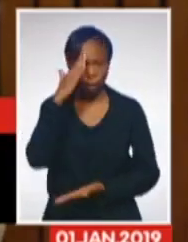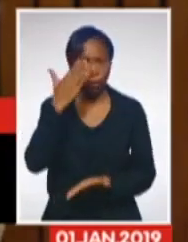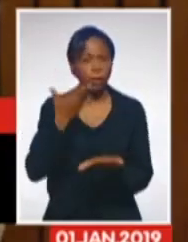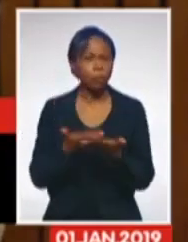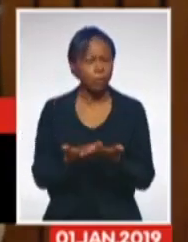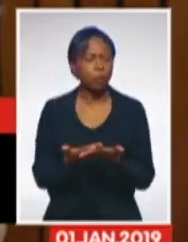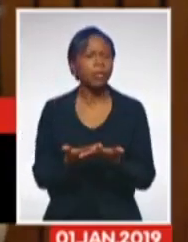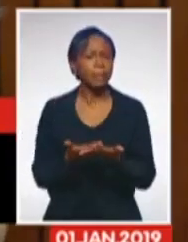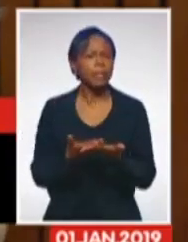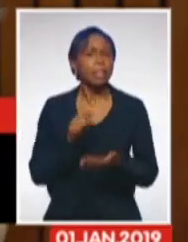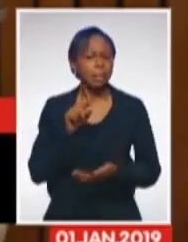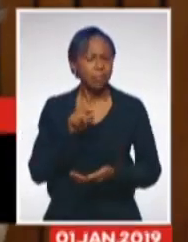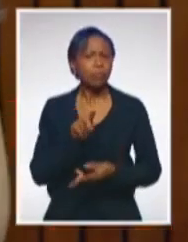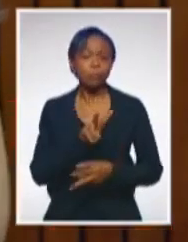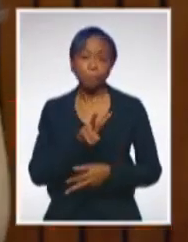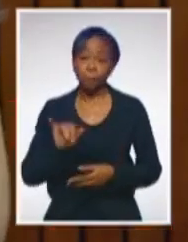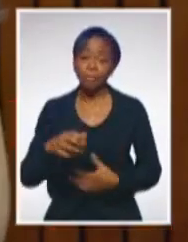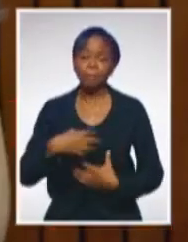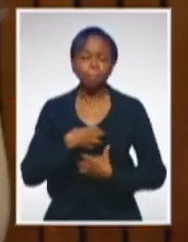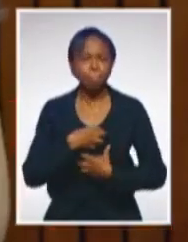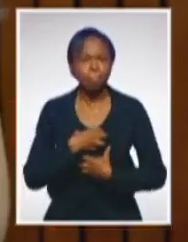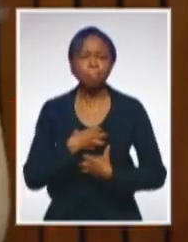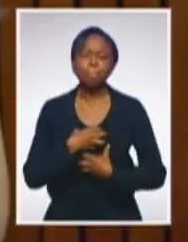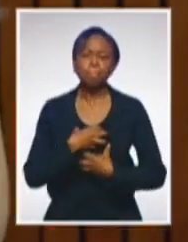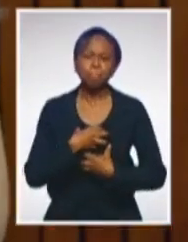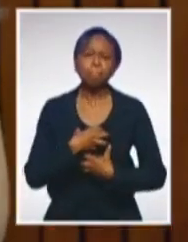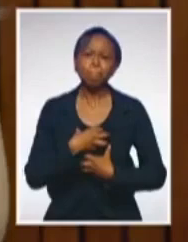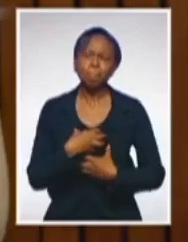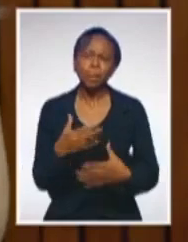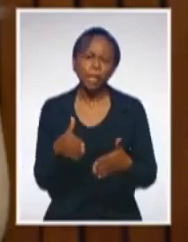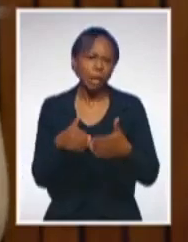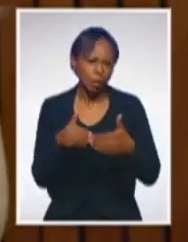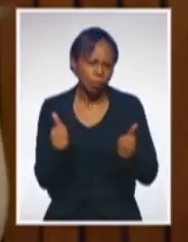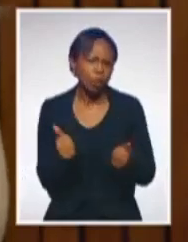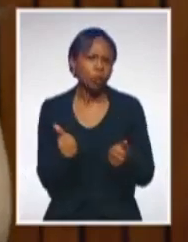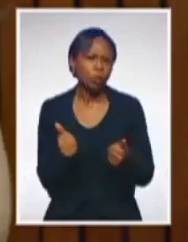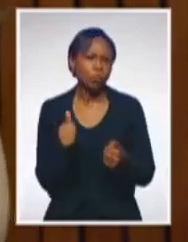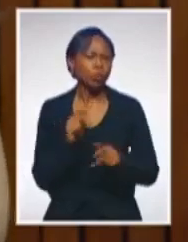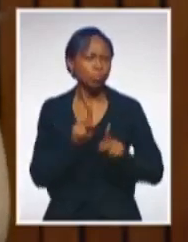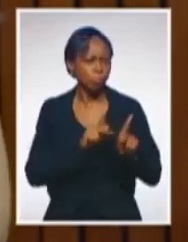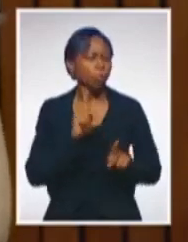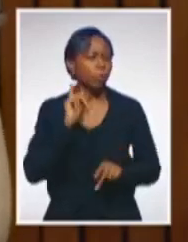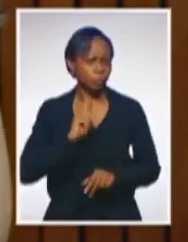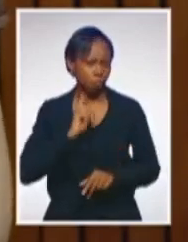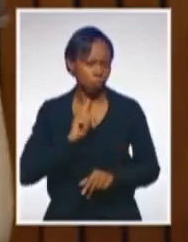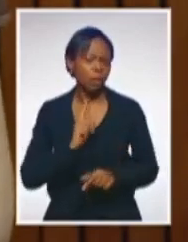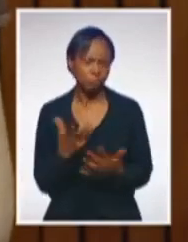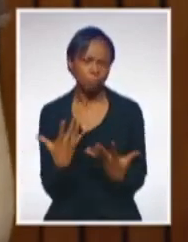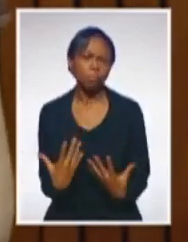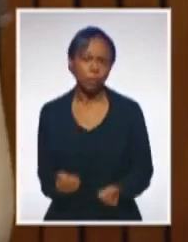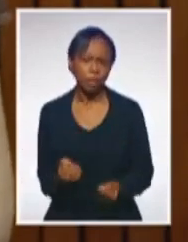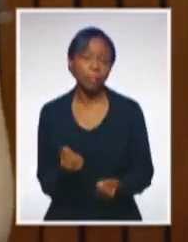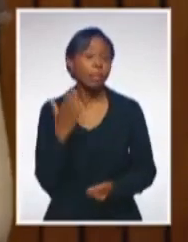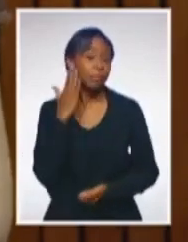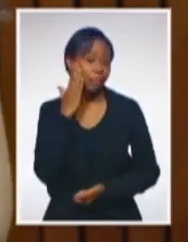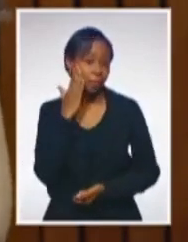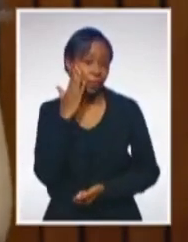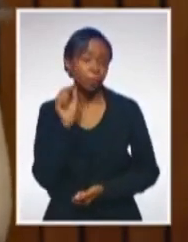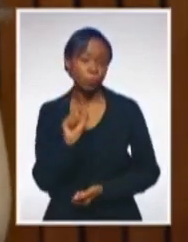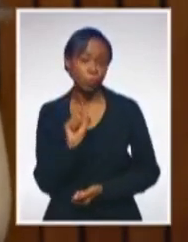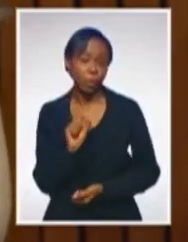ter uma sensibilidade a esse pedido dos mineiros, né? A gente sabe que, na verdade, a própria eleição do Romeu Zema veio